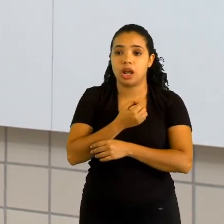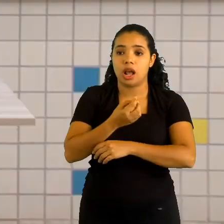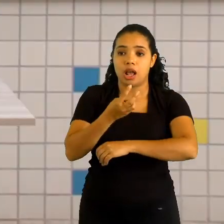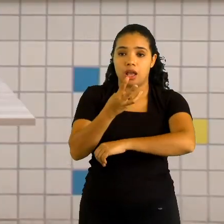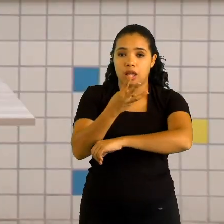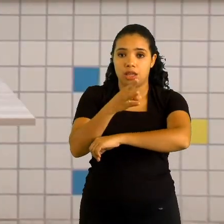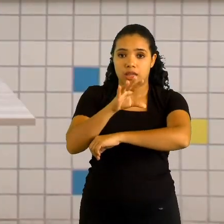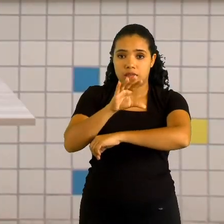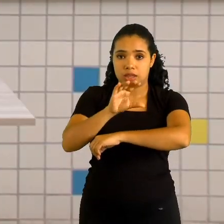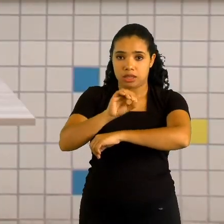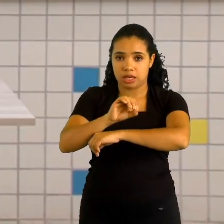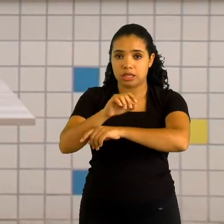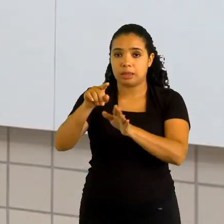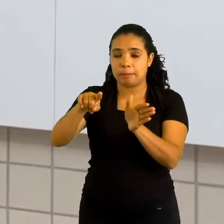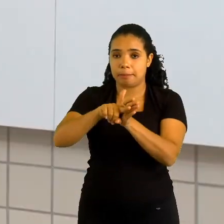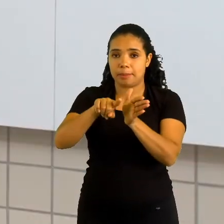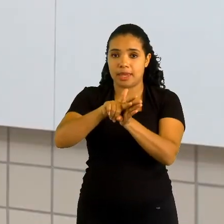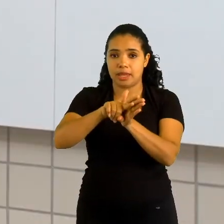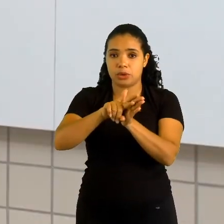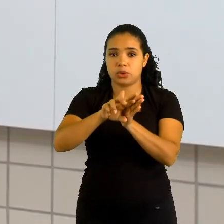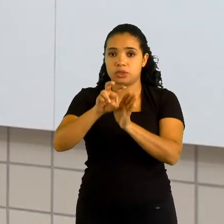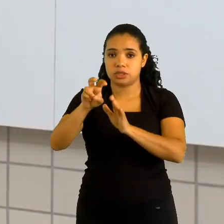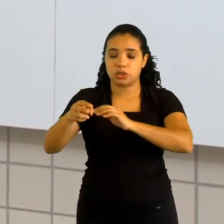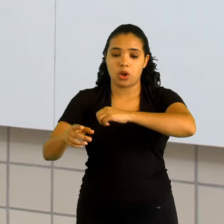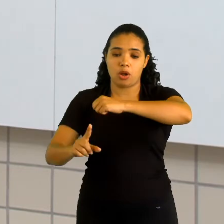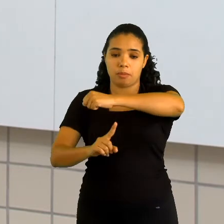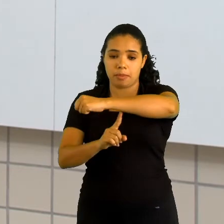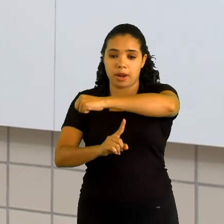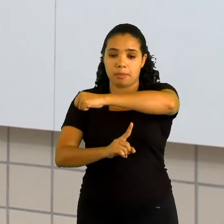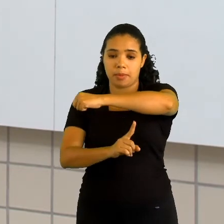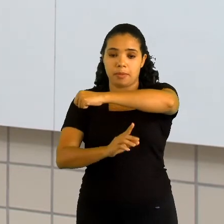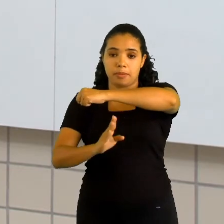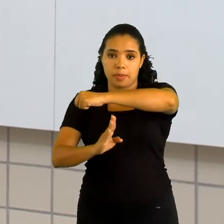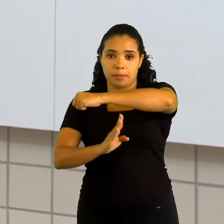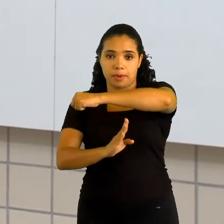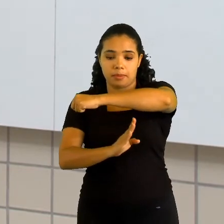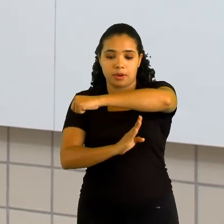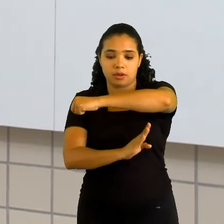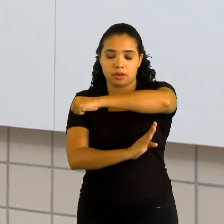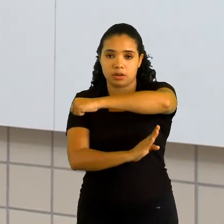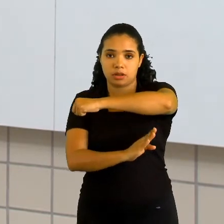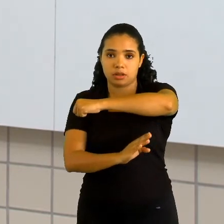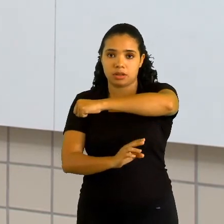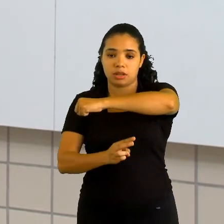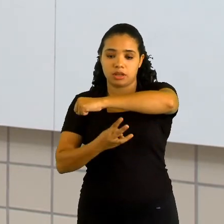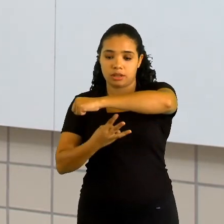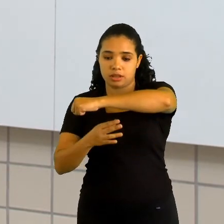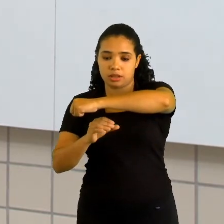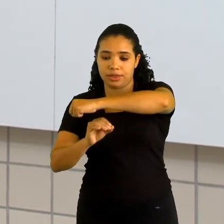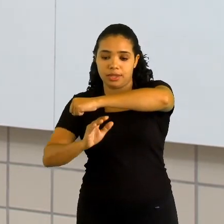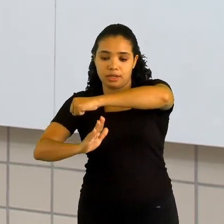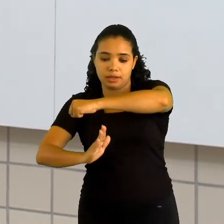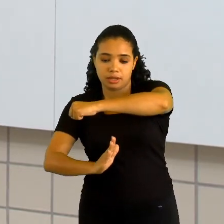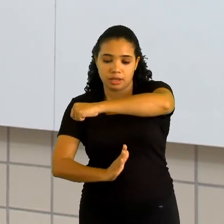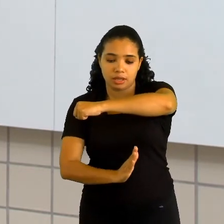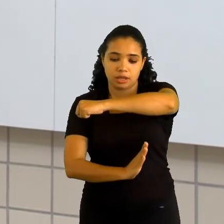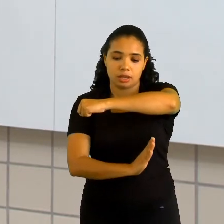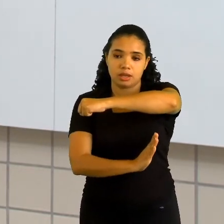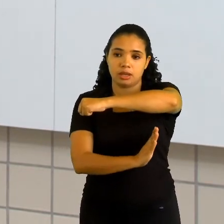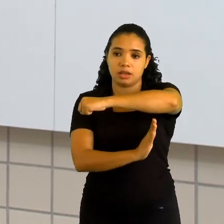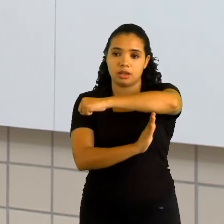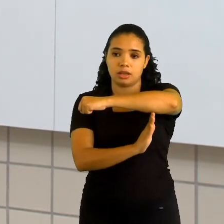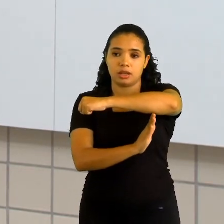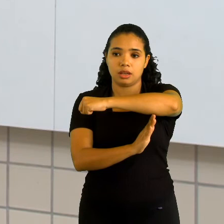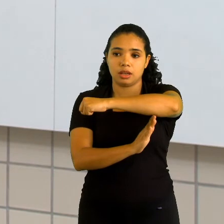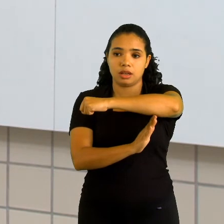tirar quantos? 5. 1, 2, 3, 4, 5. Então, ele vai parar exatamente aqui. Vamos